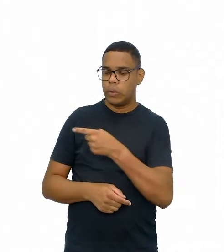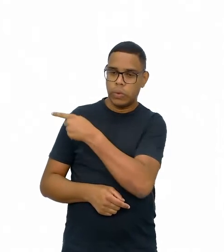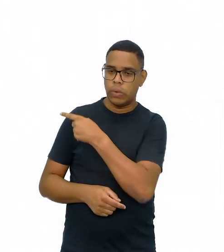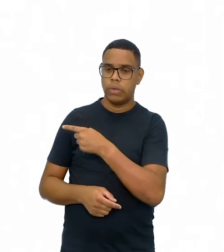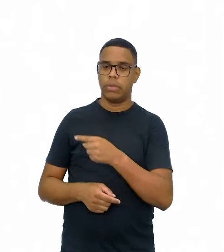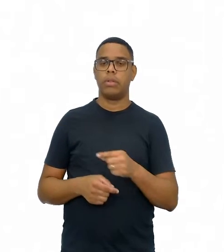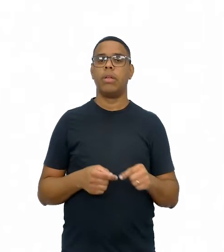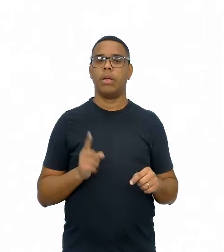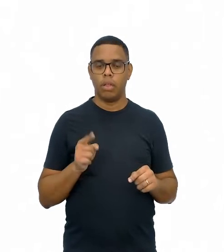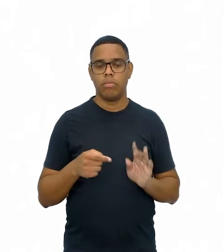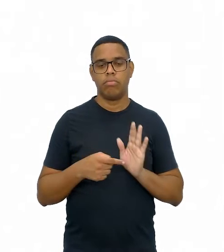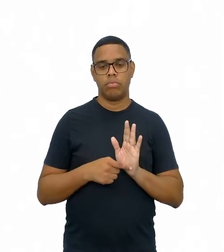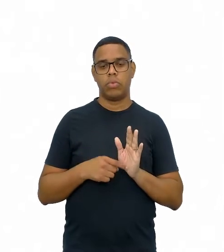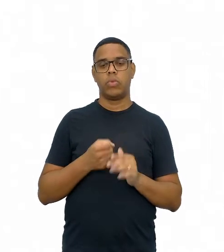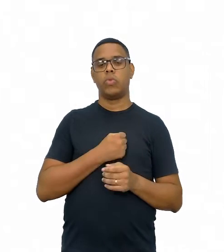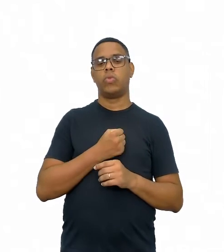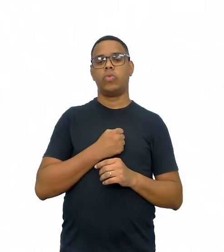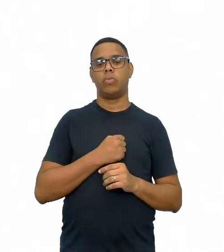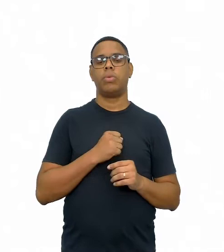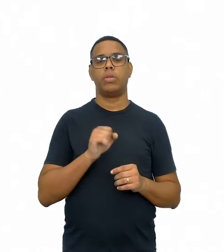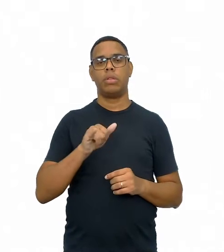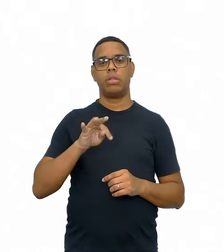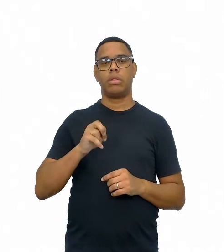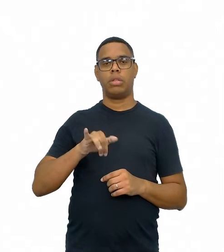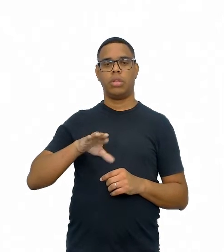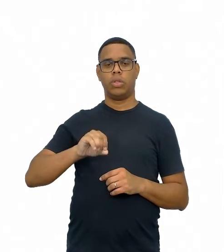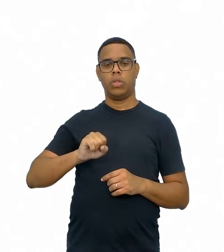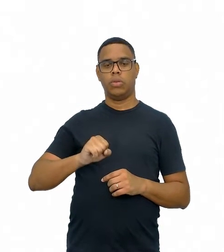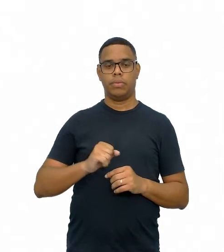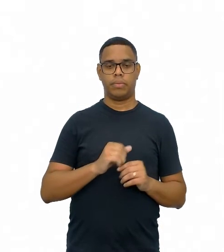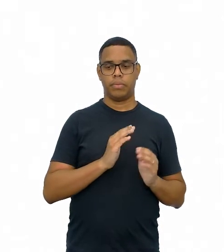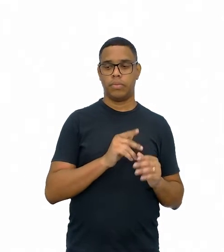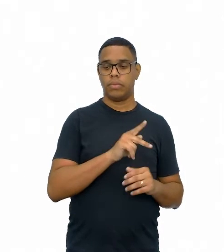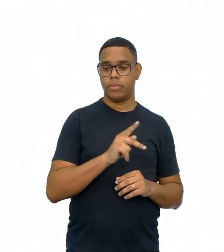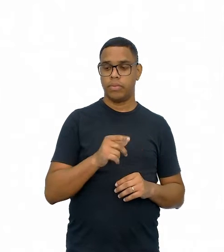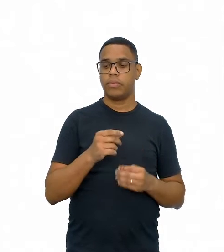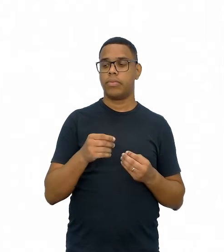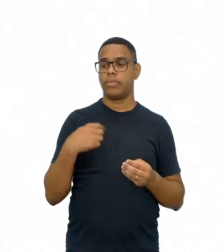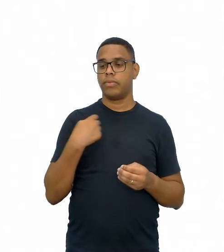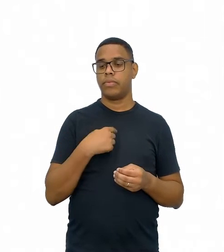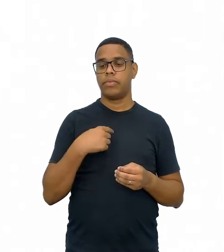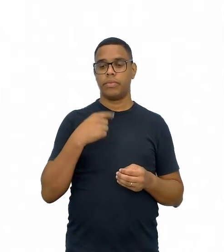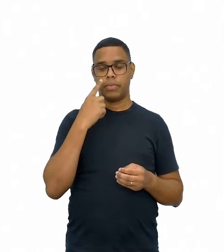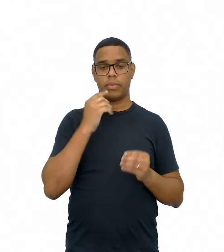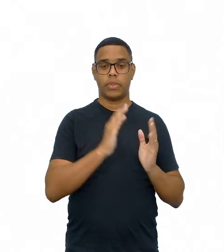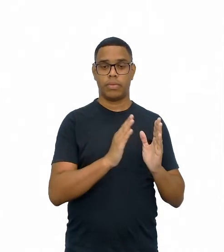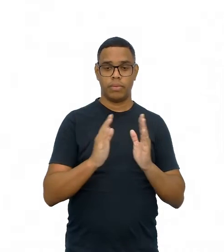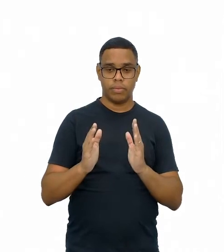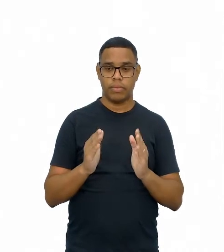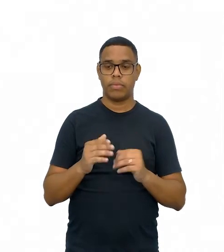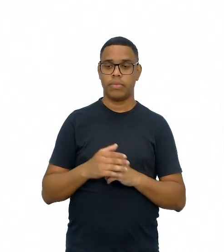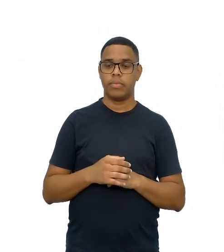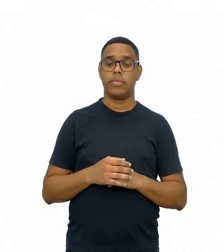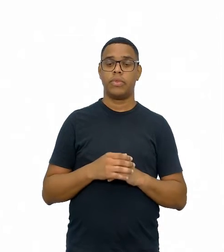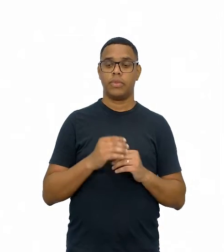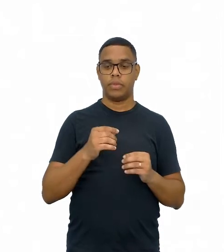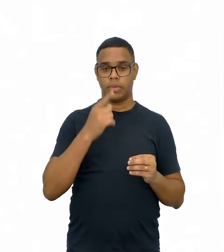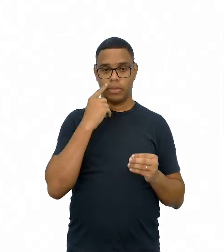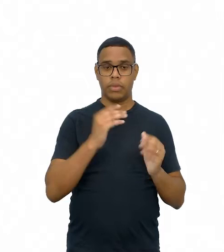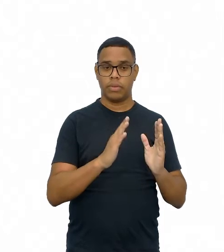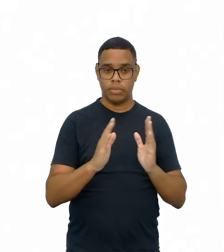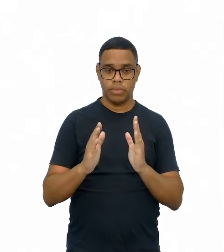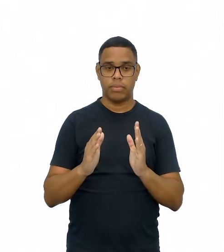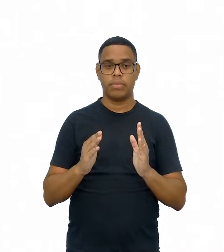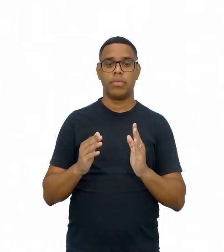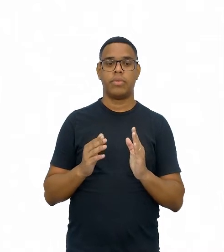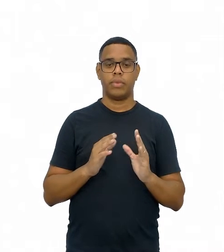a representação dos números inteiros. Então, professor, quando nós olhamos para isso daqui, nós não estamos olhando para